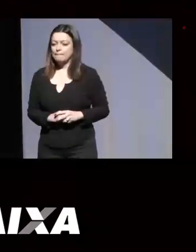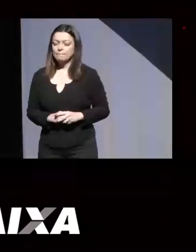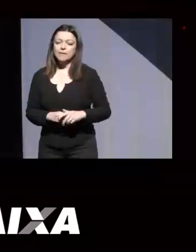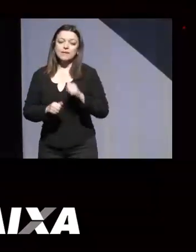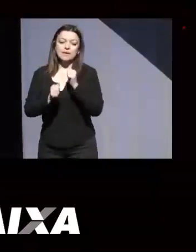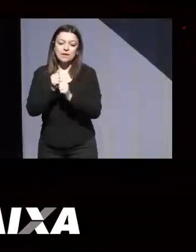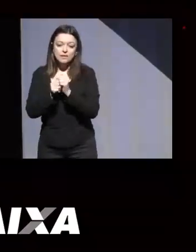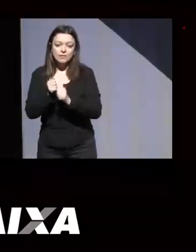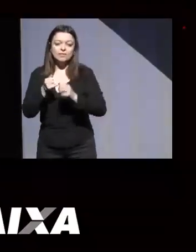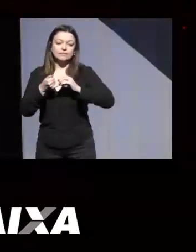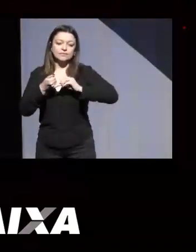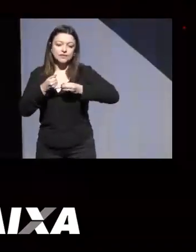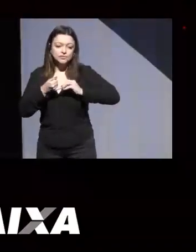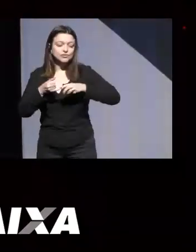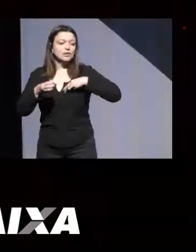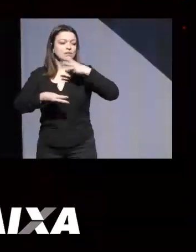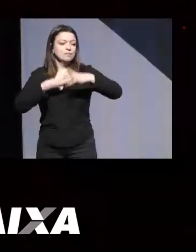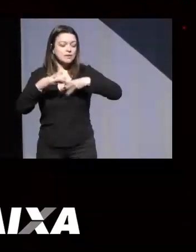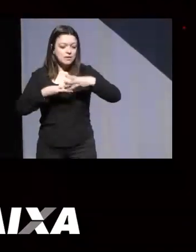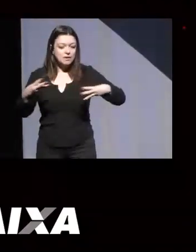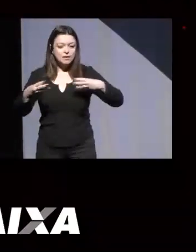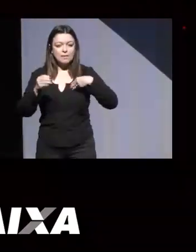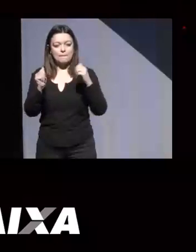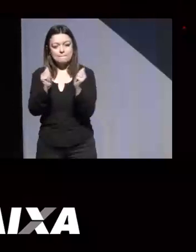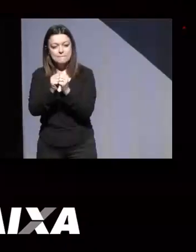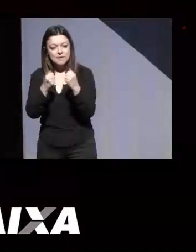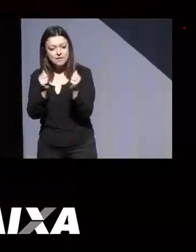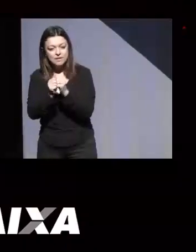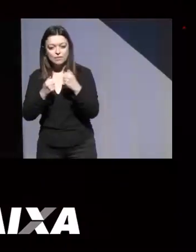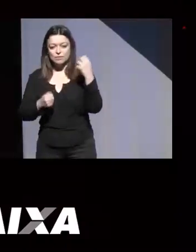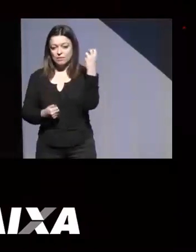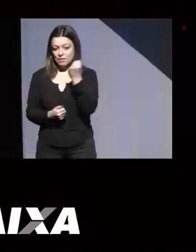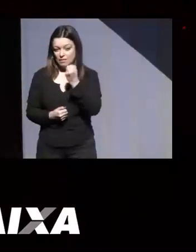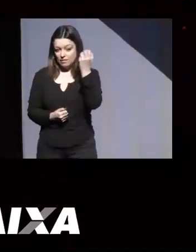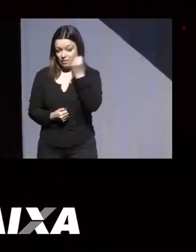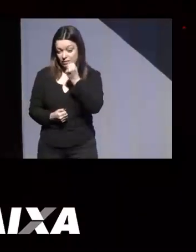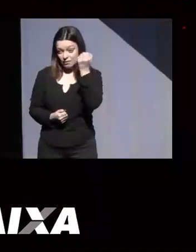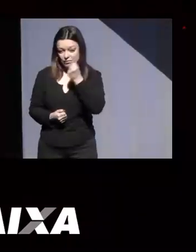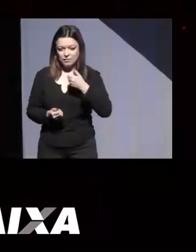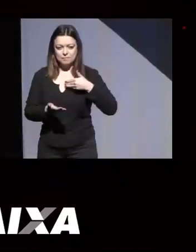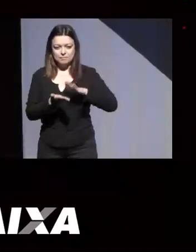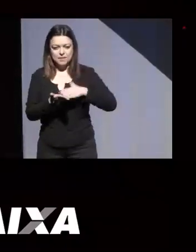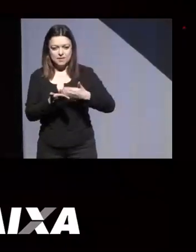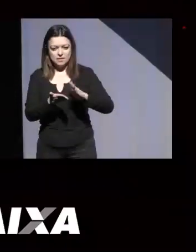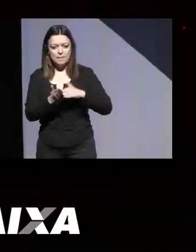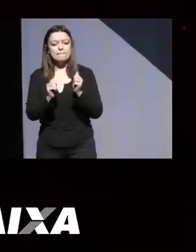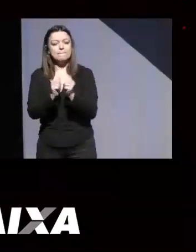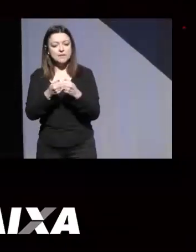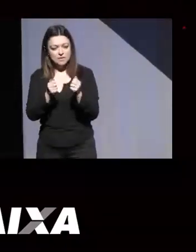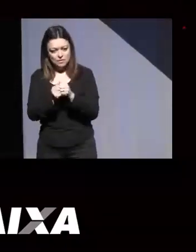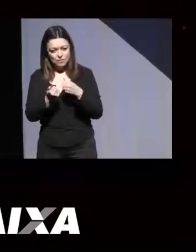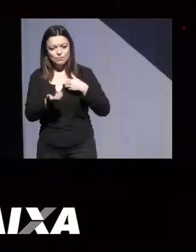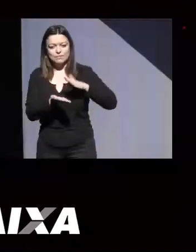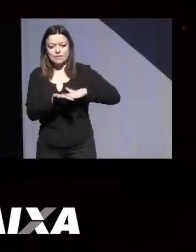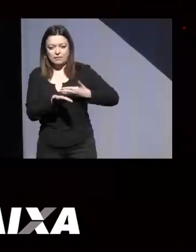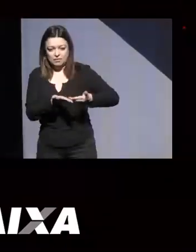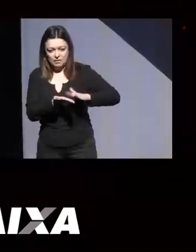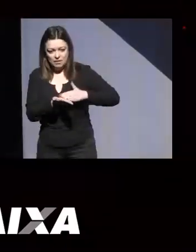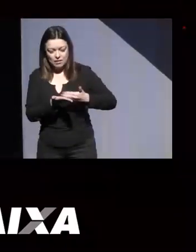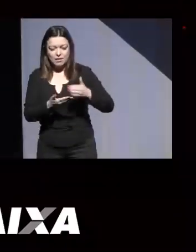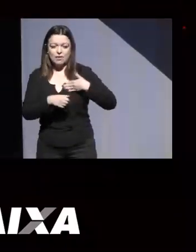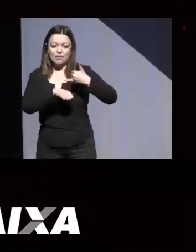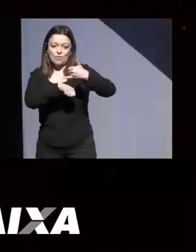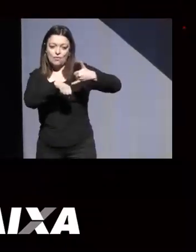arroz, feijão, macarrão, pão, leite, margarina, manteiga,